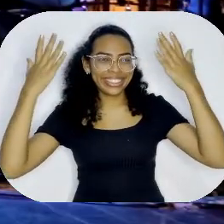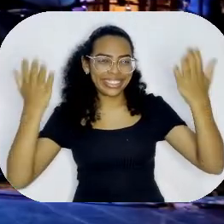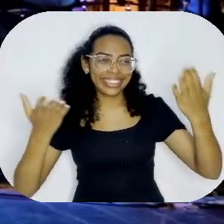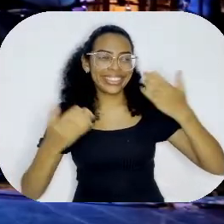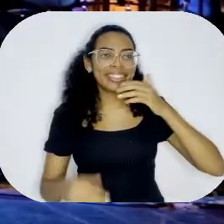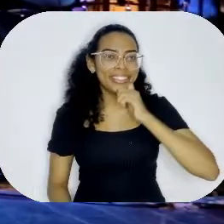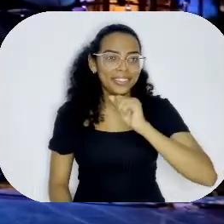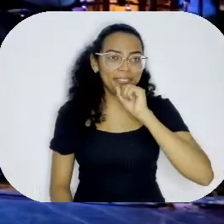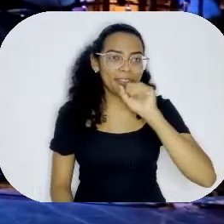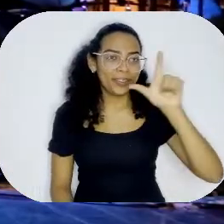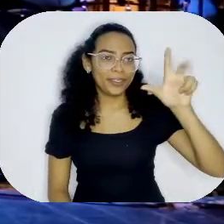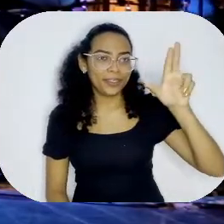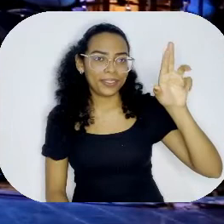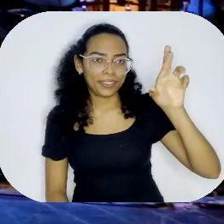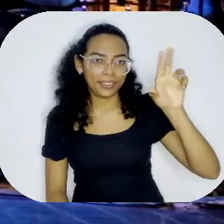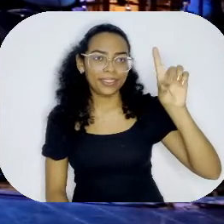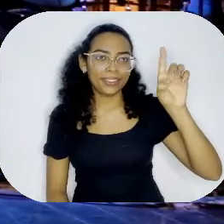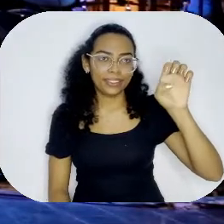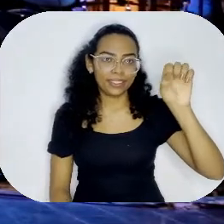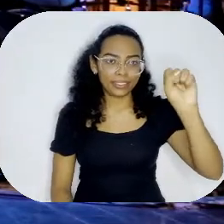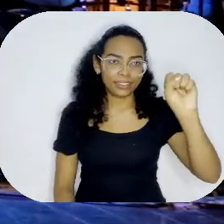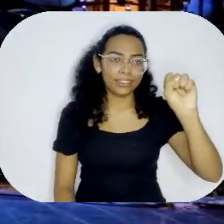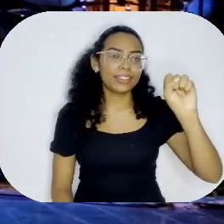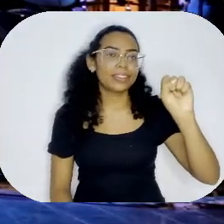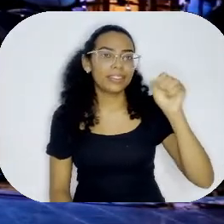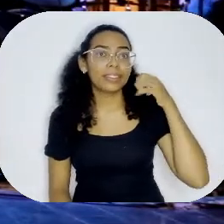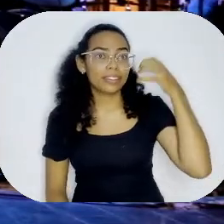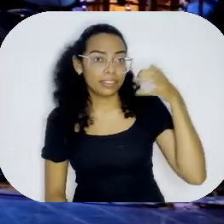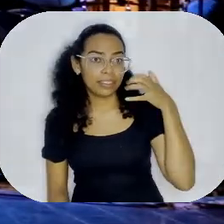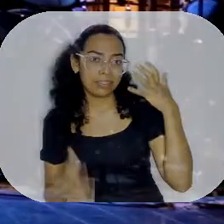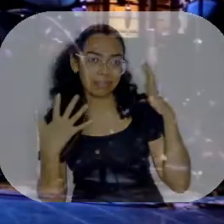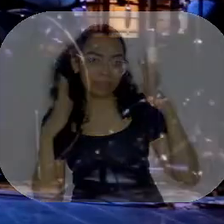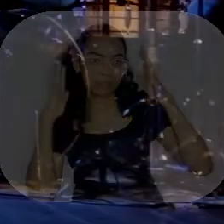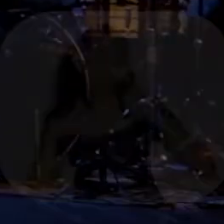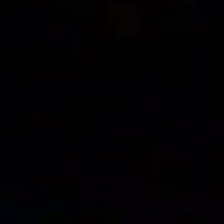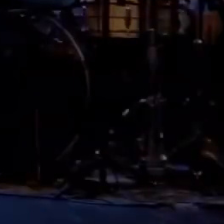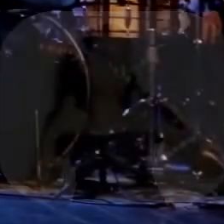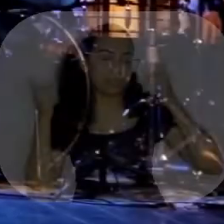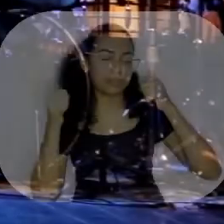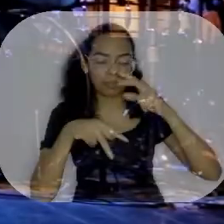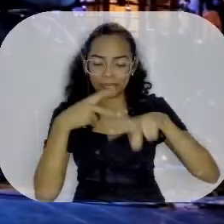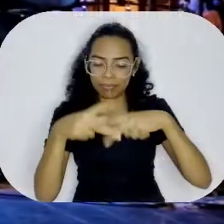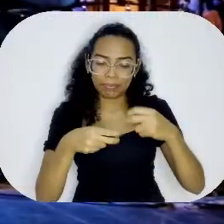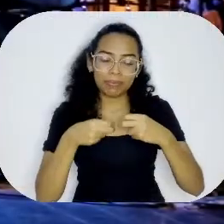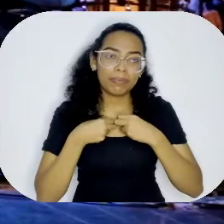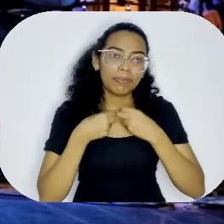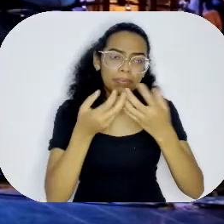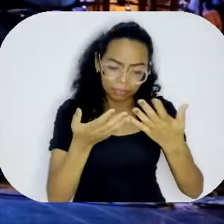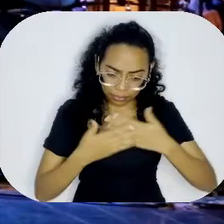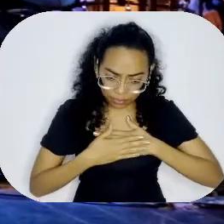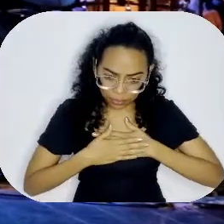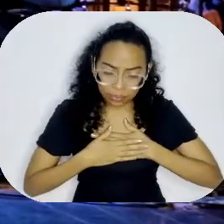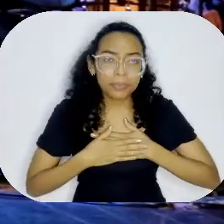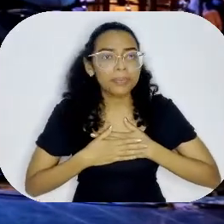Dona Luz, né? Tá no disco, tá no disco. A música é menor, mas não vai brigar não, a sua é mais animada. Um presente? Mas rapaz,